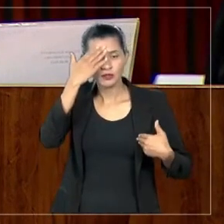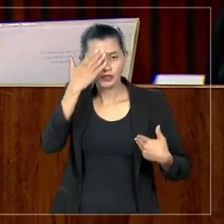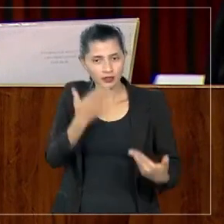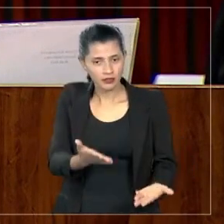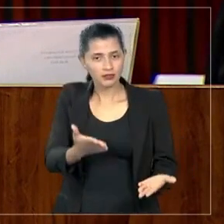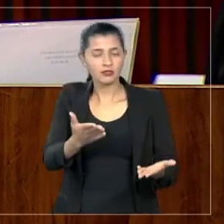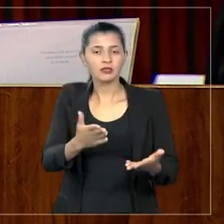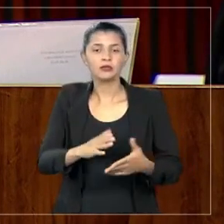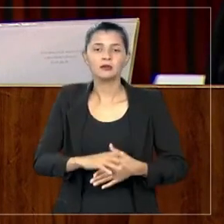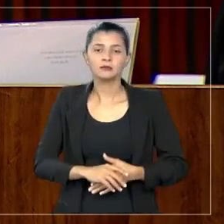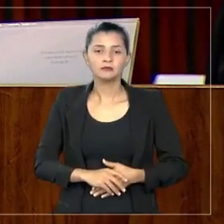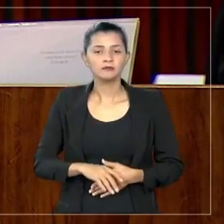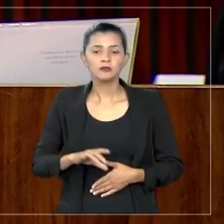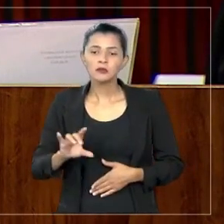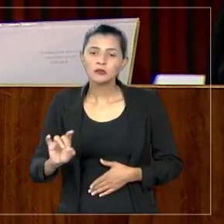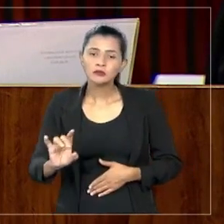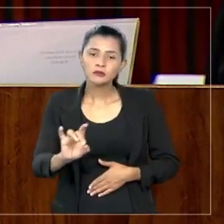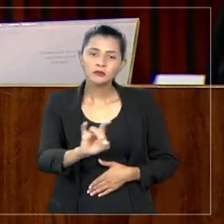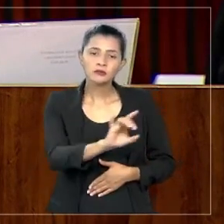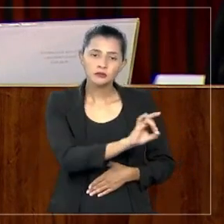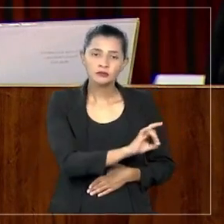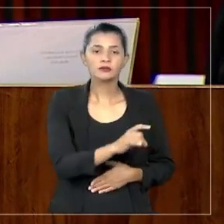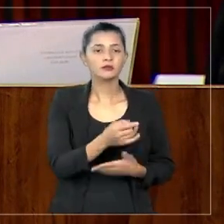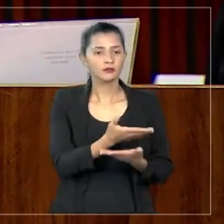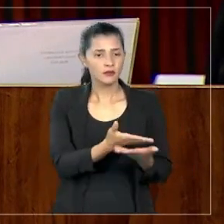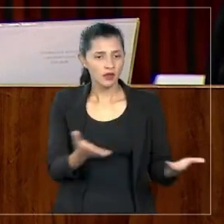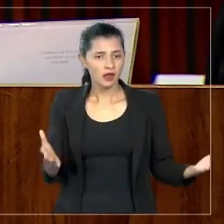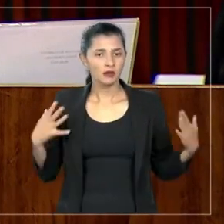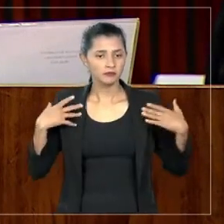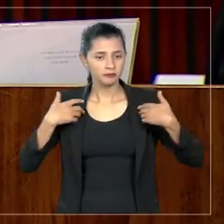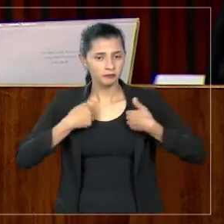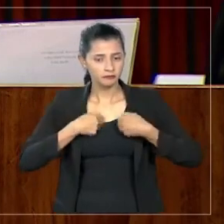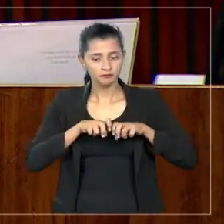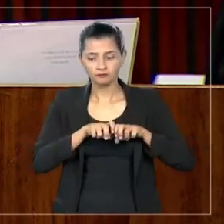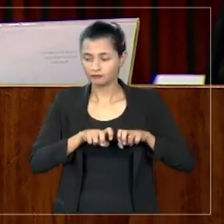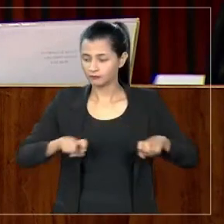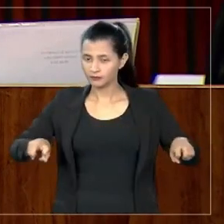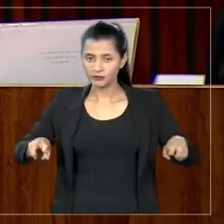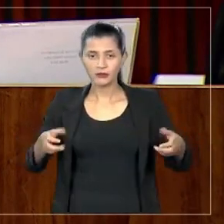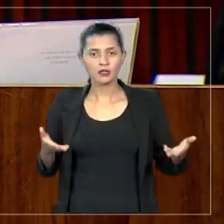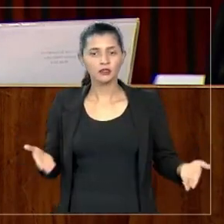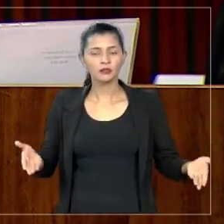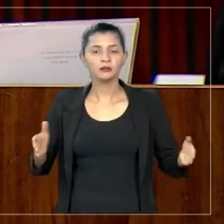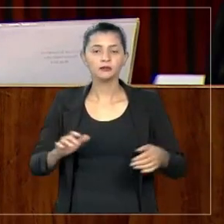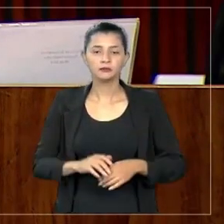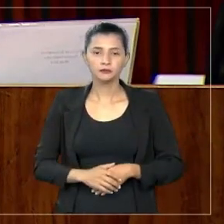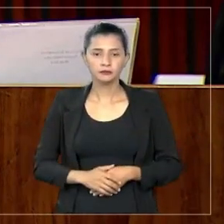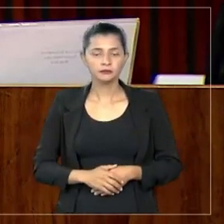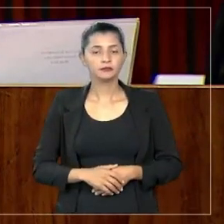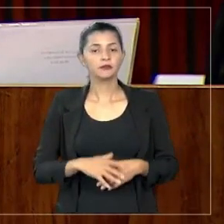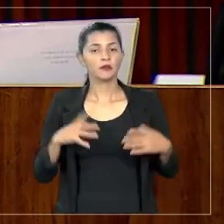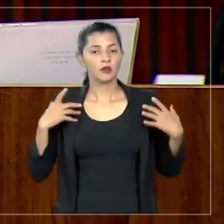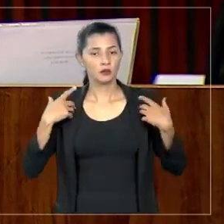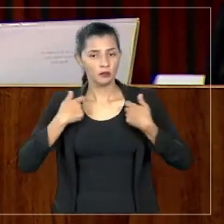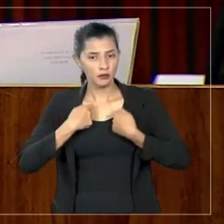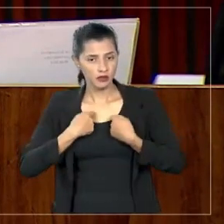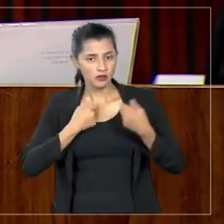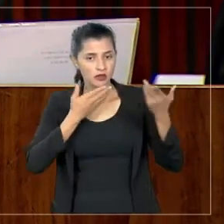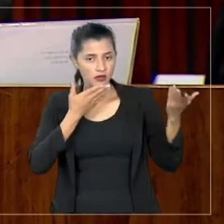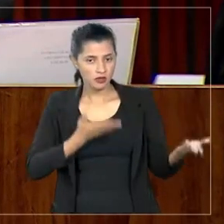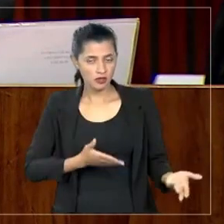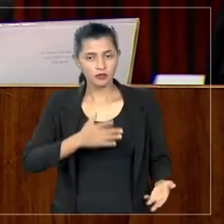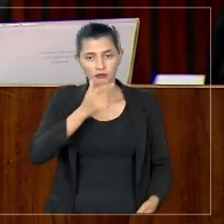agradecer um a um aos eminentes pares que compõem esta bancada. A Sua Excelência, o eminente